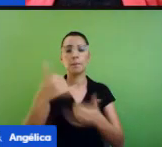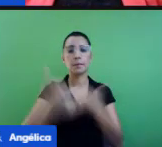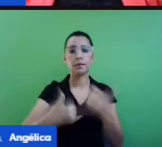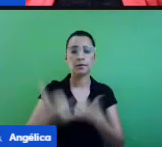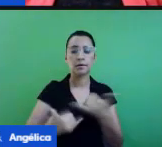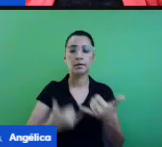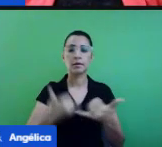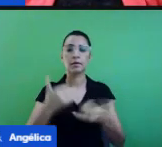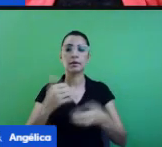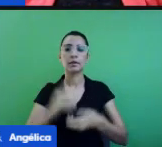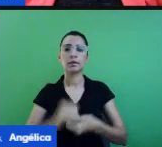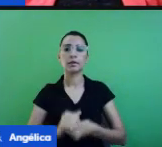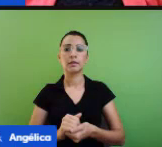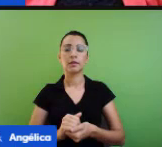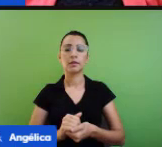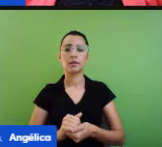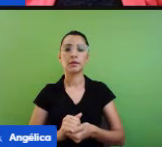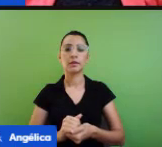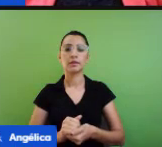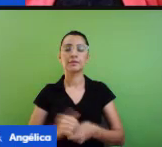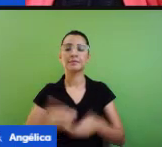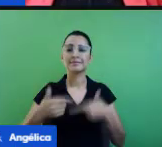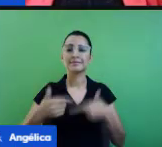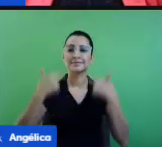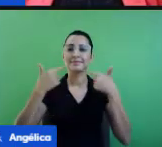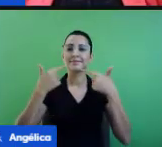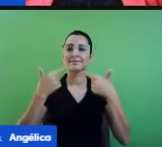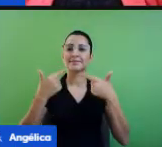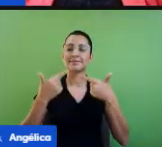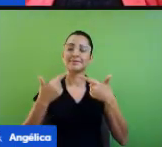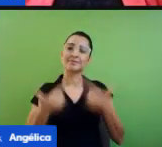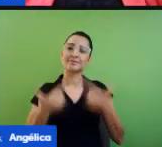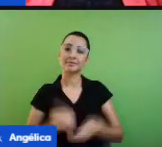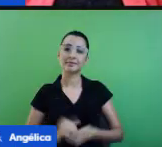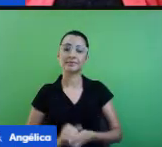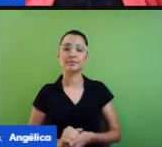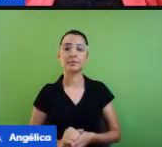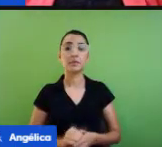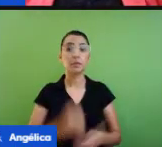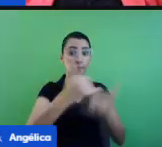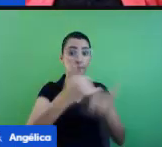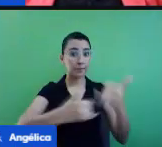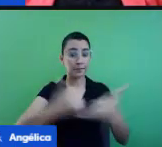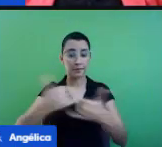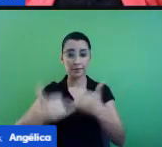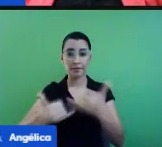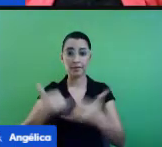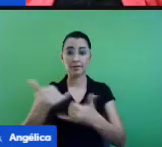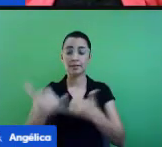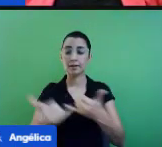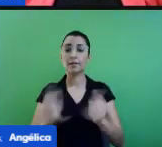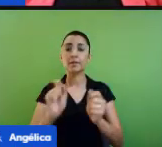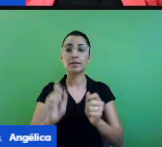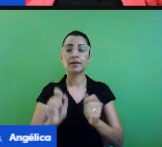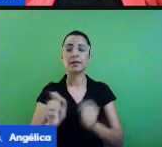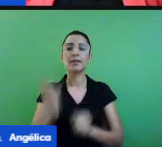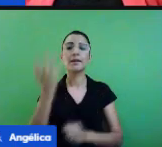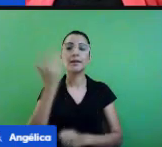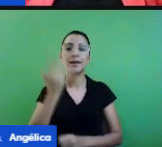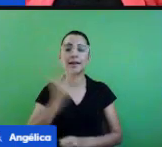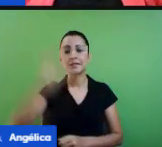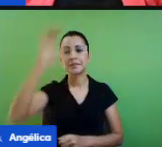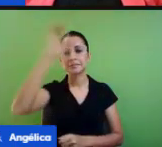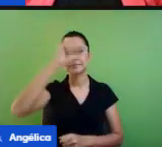brincadeira, como o divertimento. E é através das brincadeiras que a criança aprende